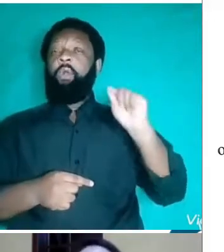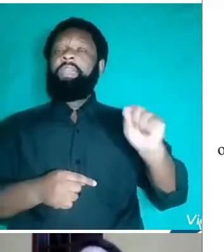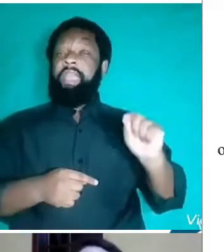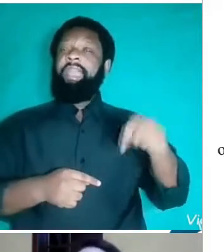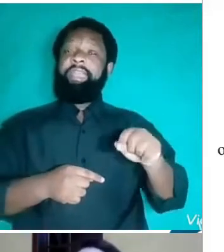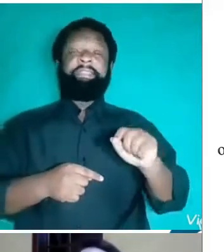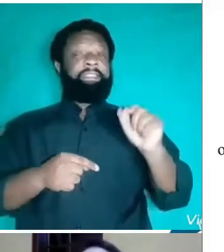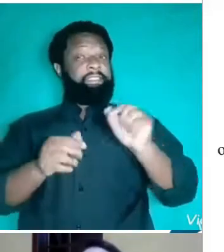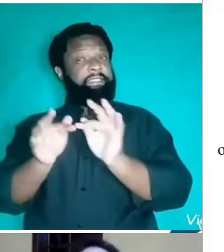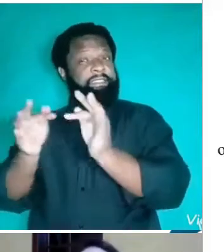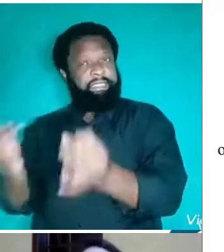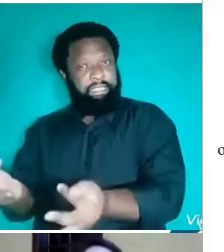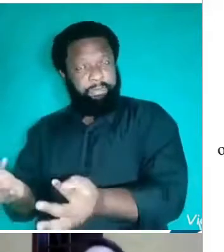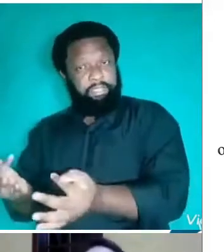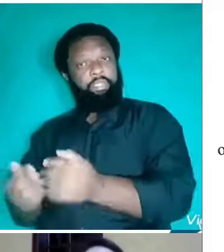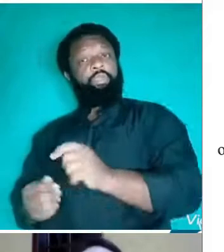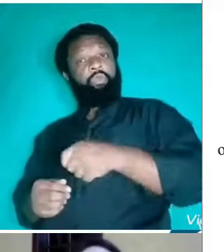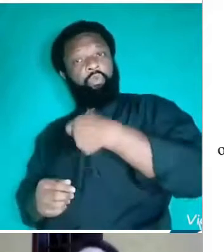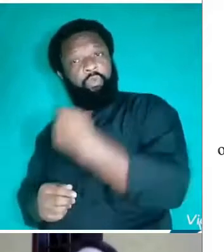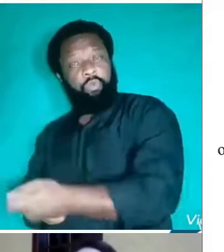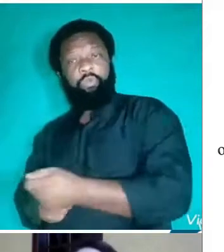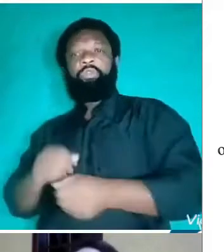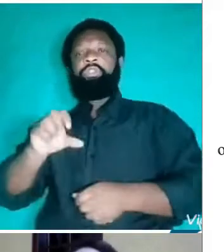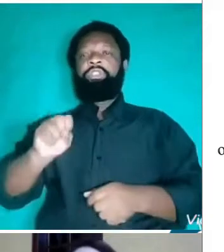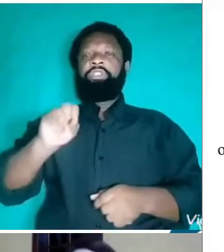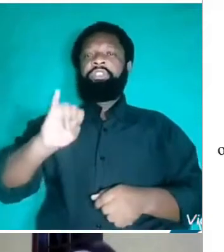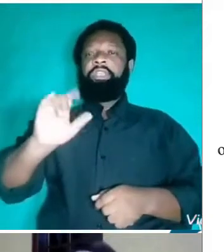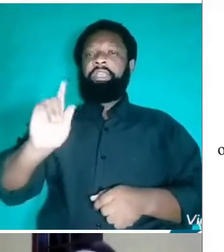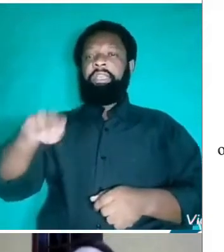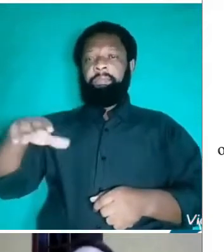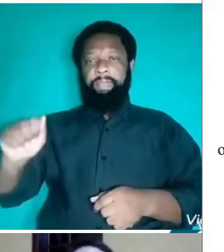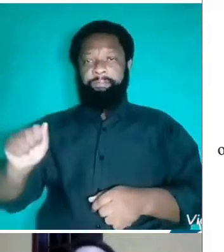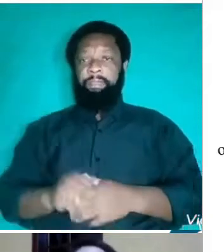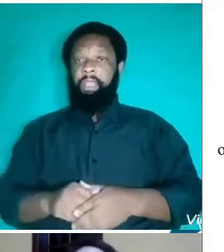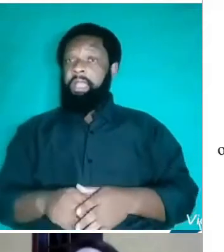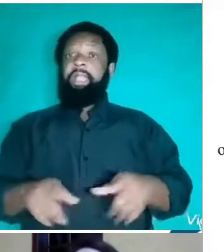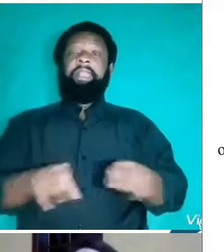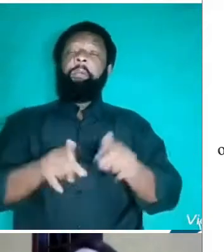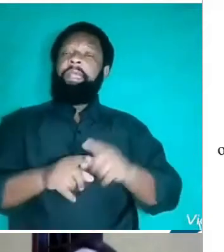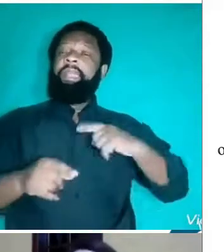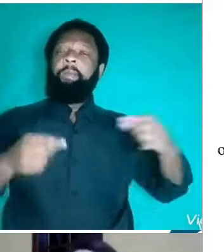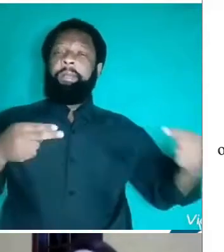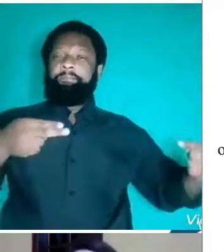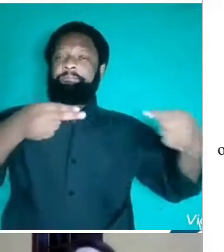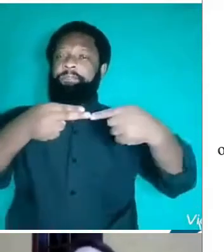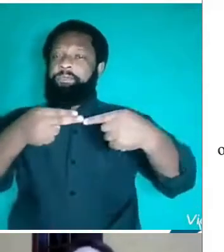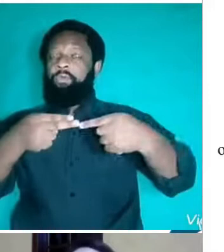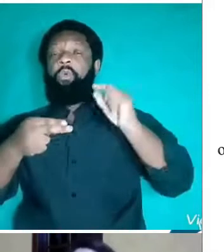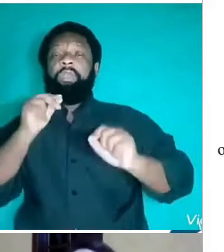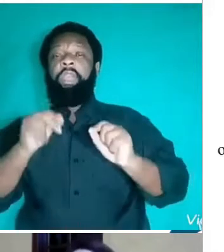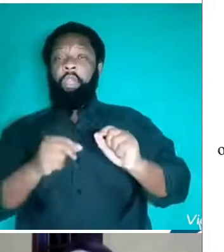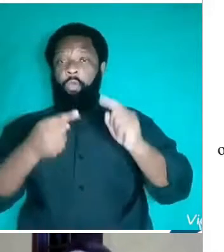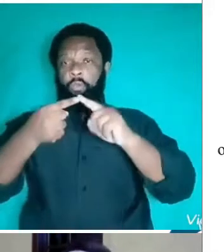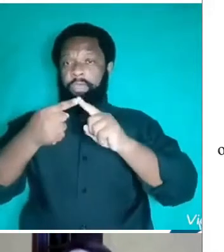Então, sempre que a gente tiver ligação simples, nós temos ligação sigma. Quando a gente tem ligação dupla,